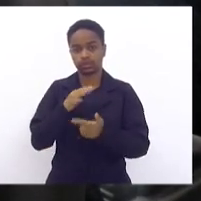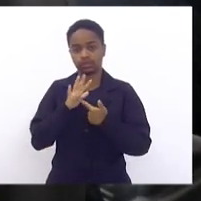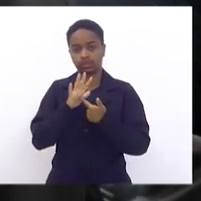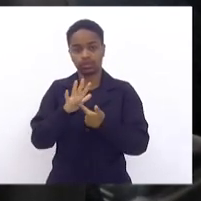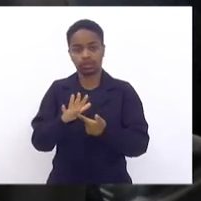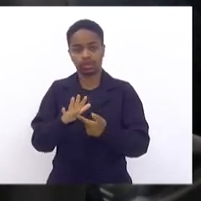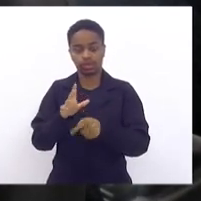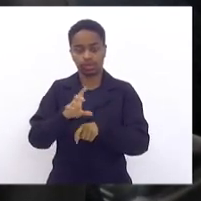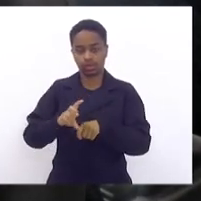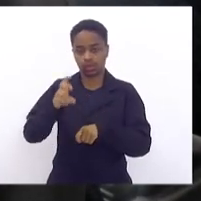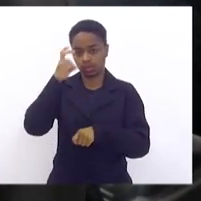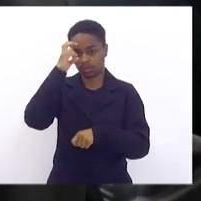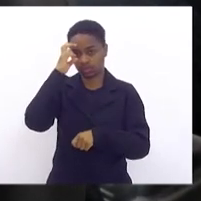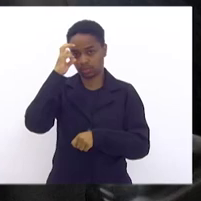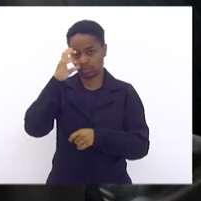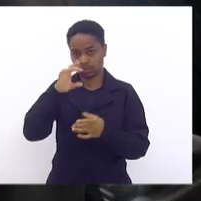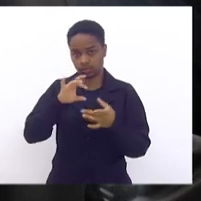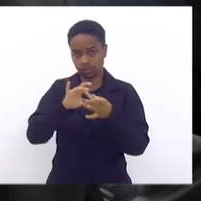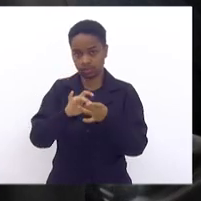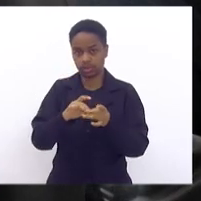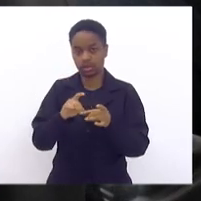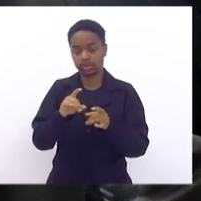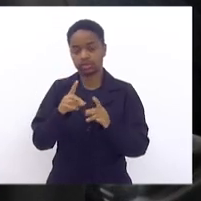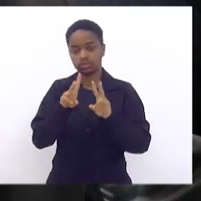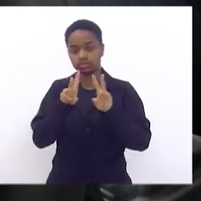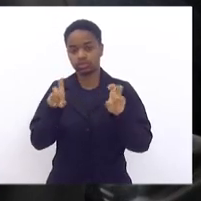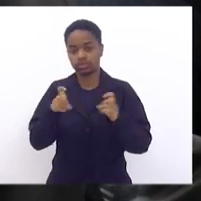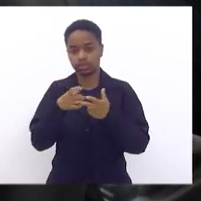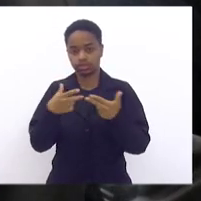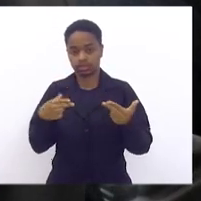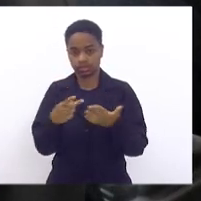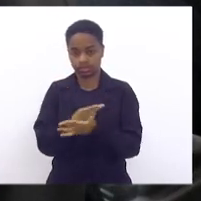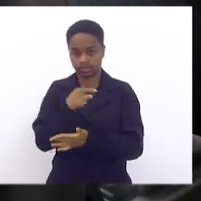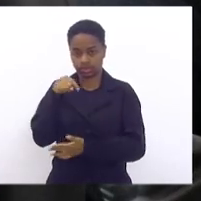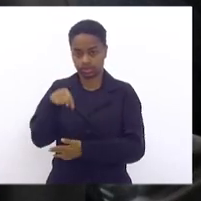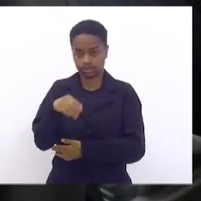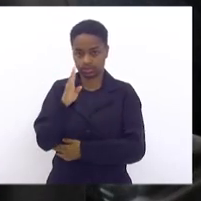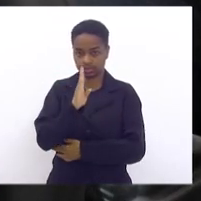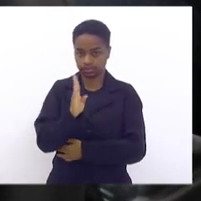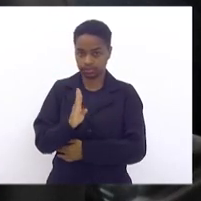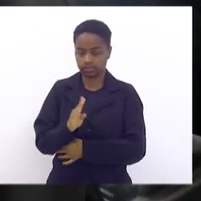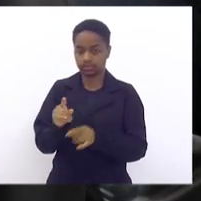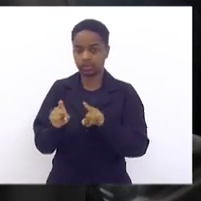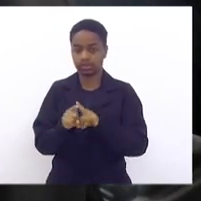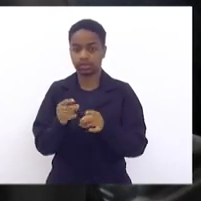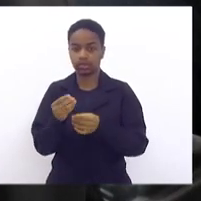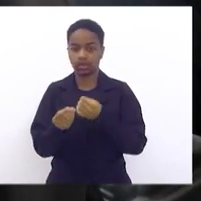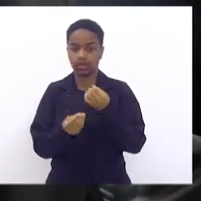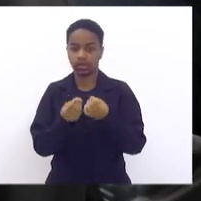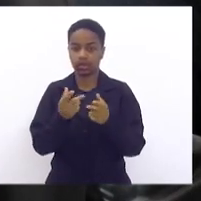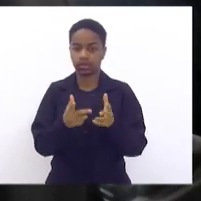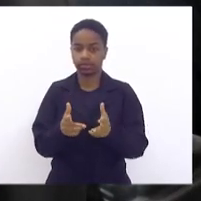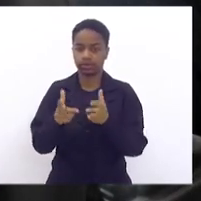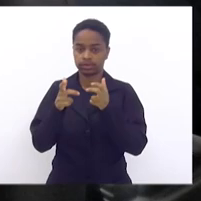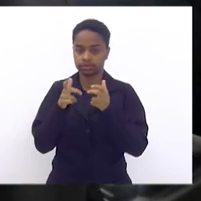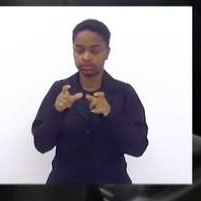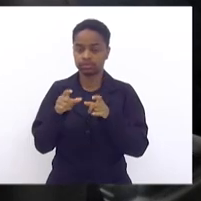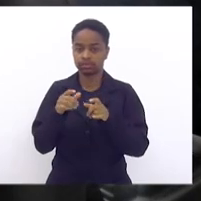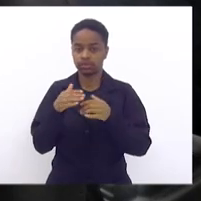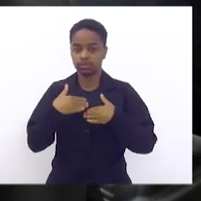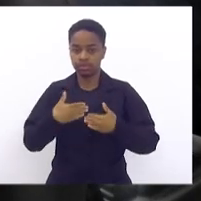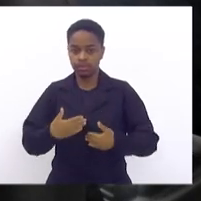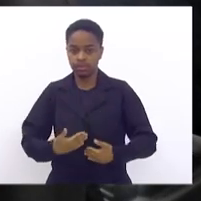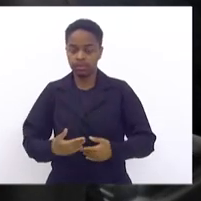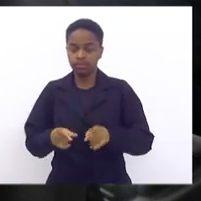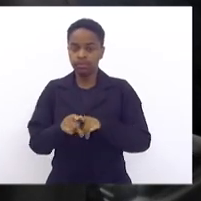cultural que é... o que existe no Brasil, né, da objetificação, do debate em relação